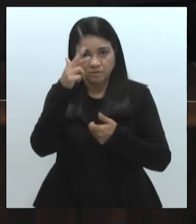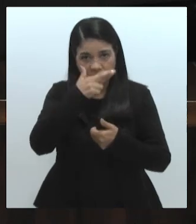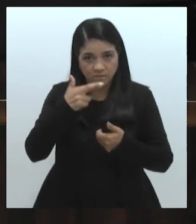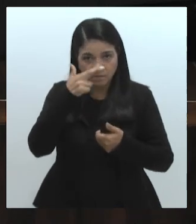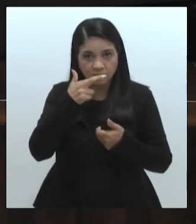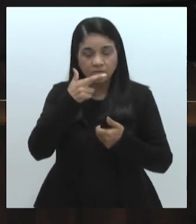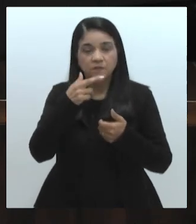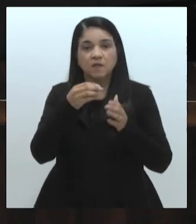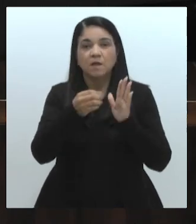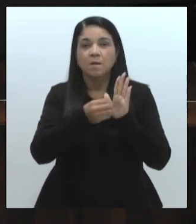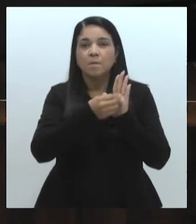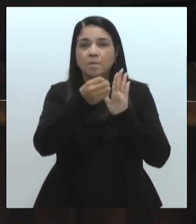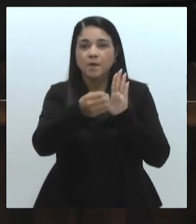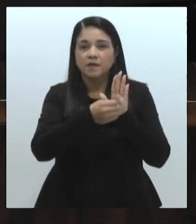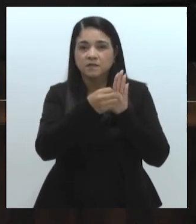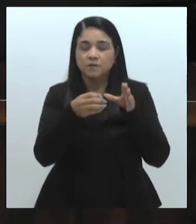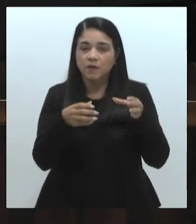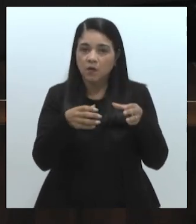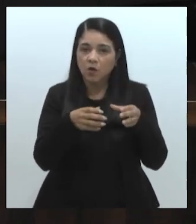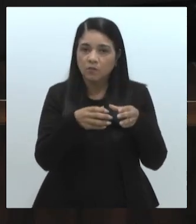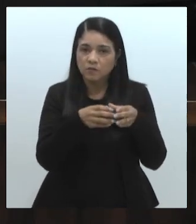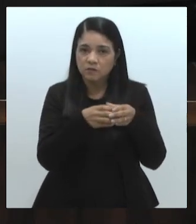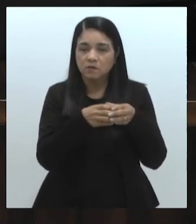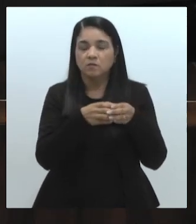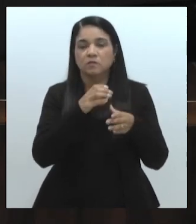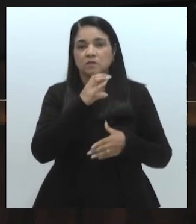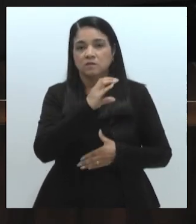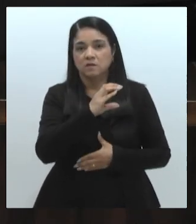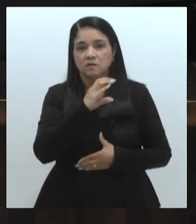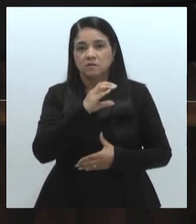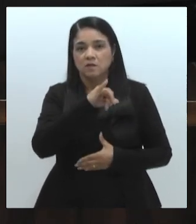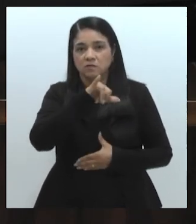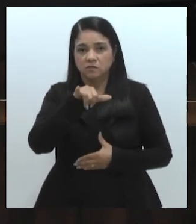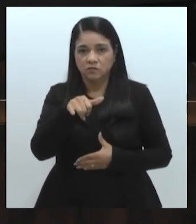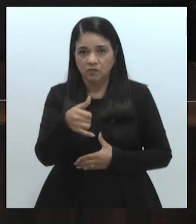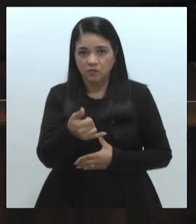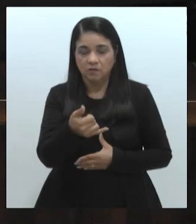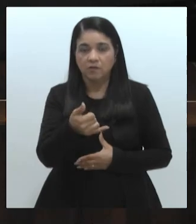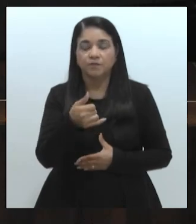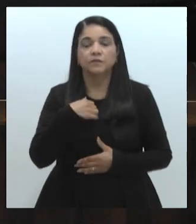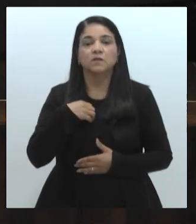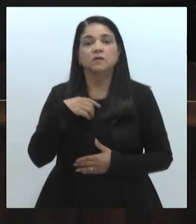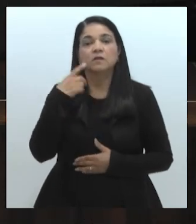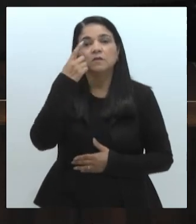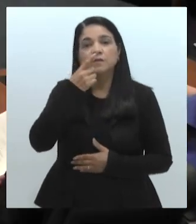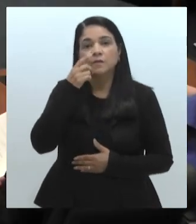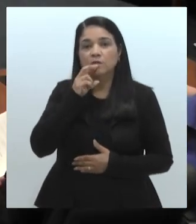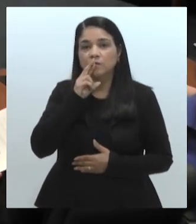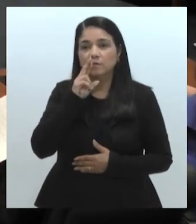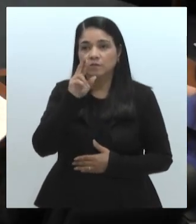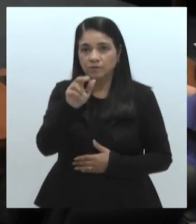Para emitir parecer pela Comissão de Constituição e Justiça, deputado Rodrigo Amorim.